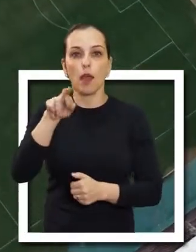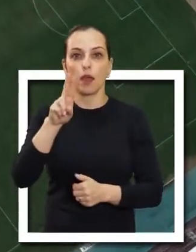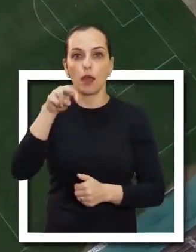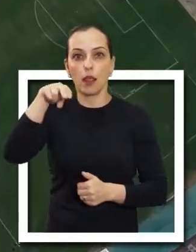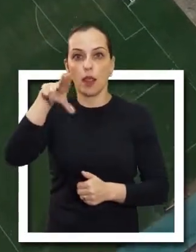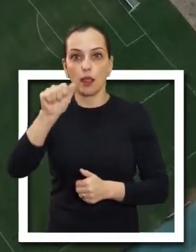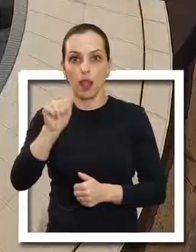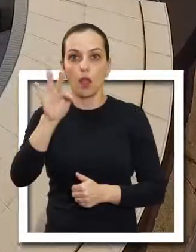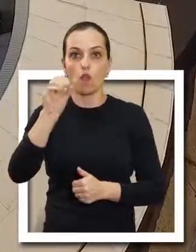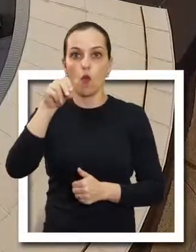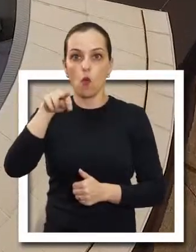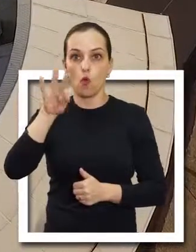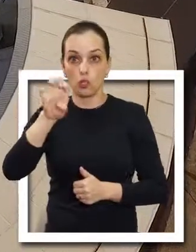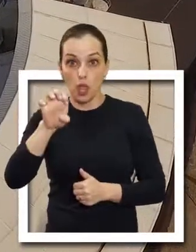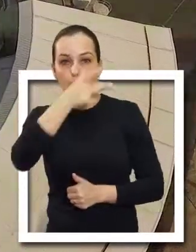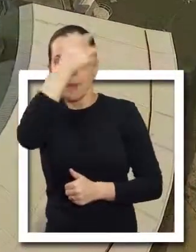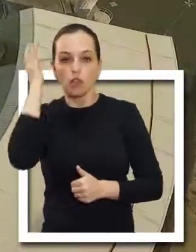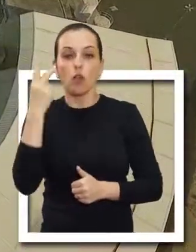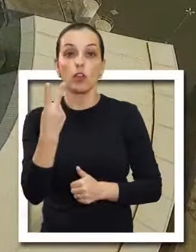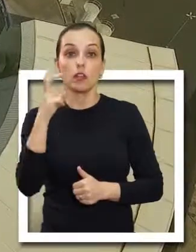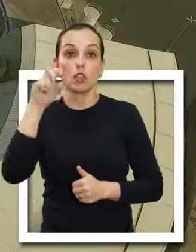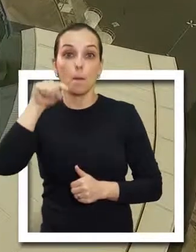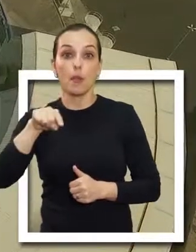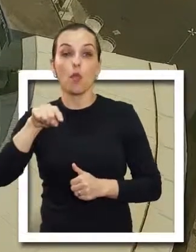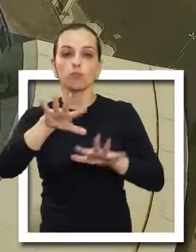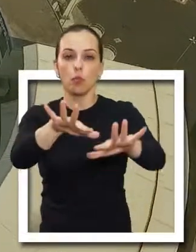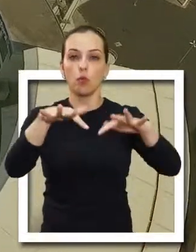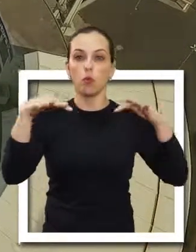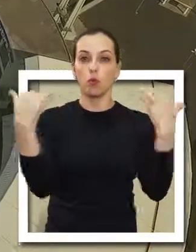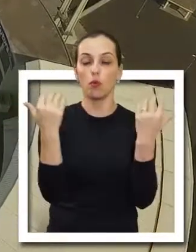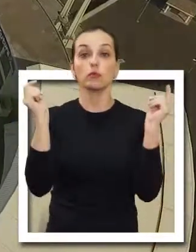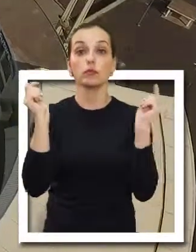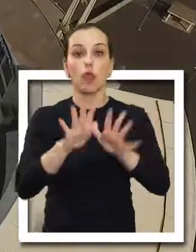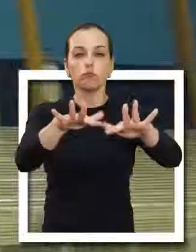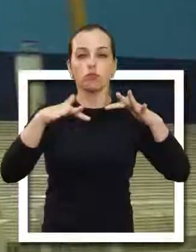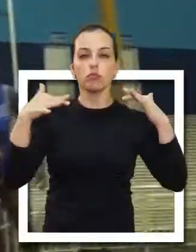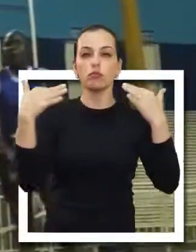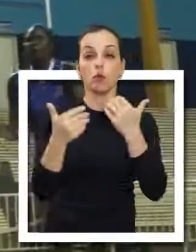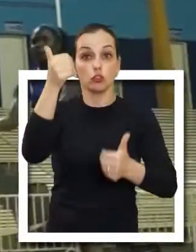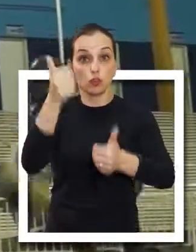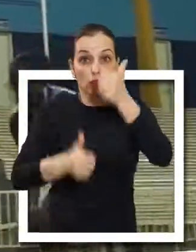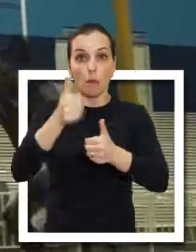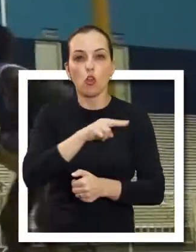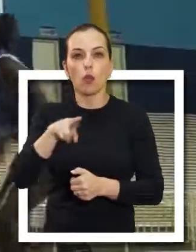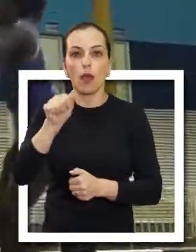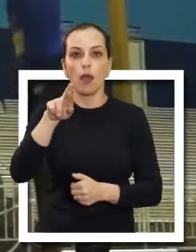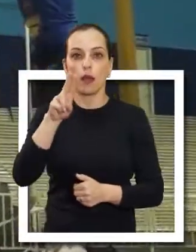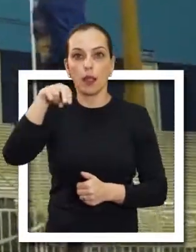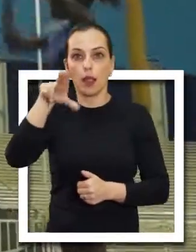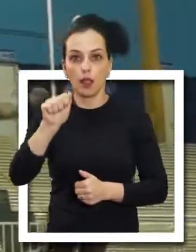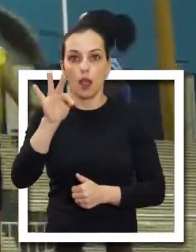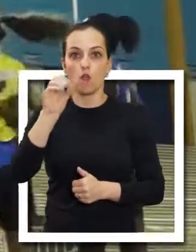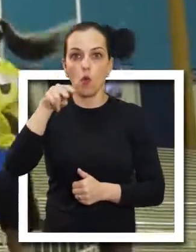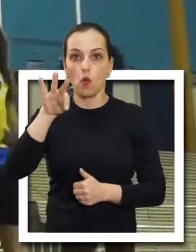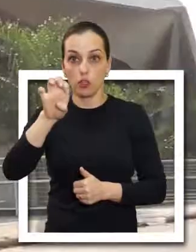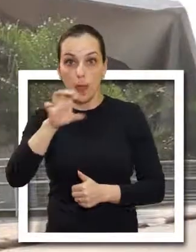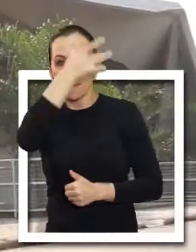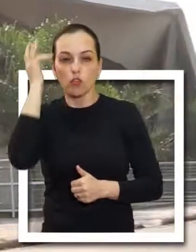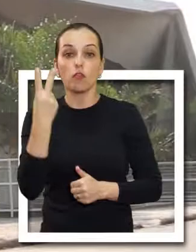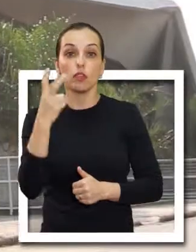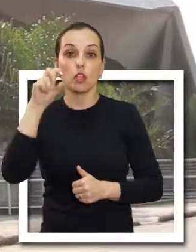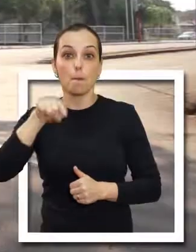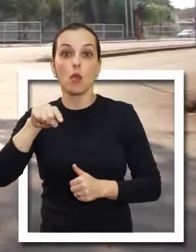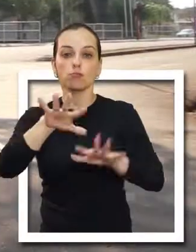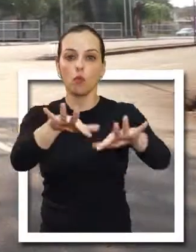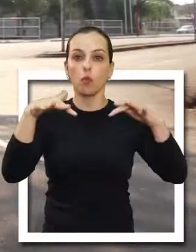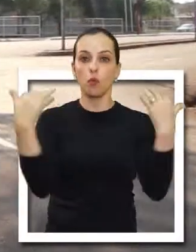o maior campo do Brasil e capacidade para 25 mil pessoas. Ginásio de Esportes Castelo Branco, com